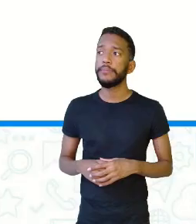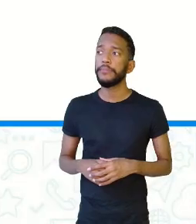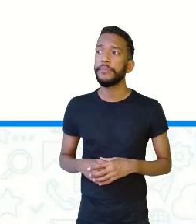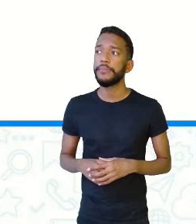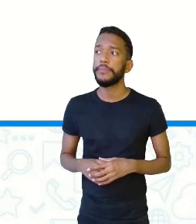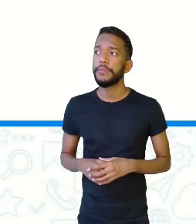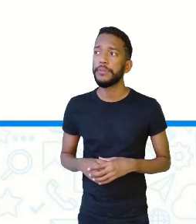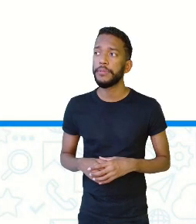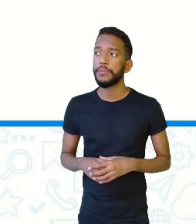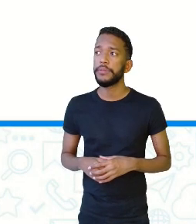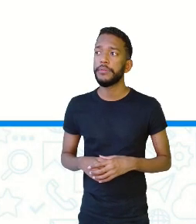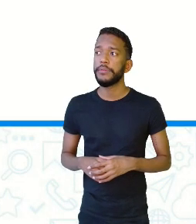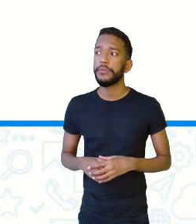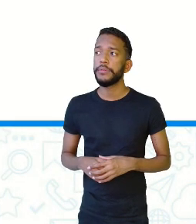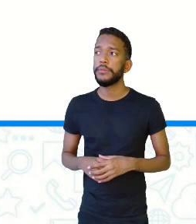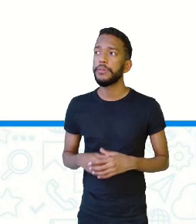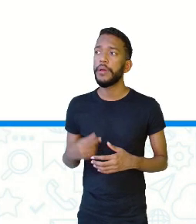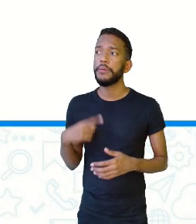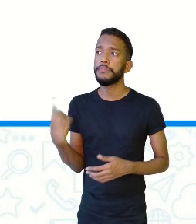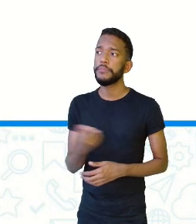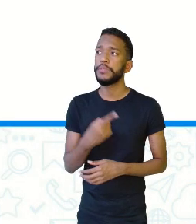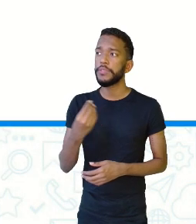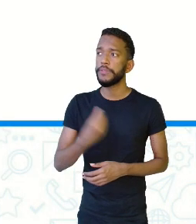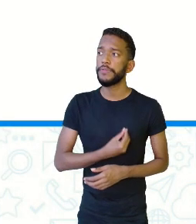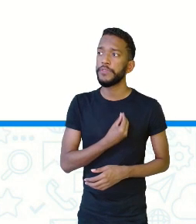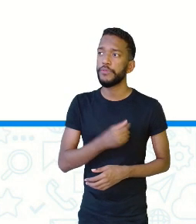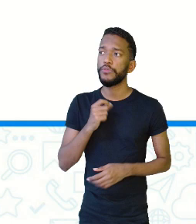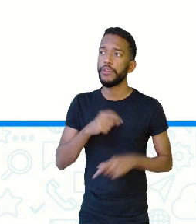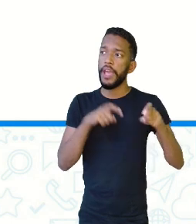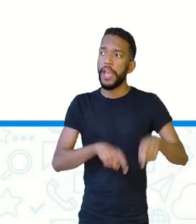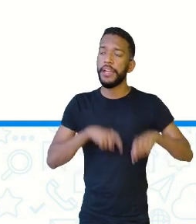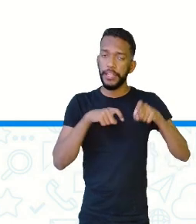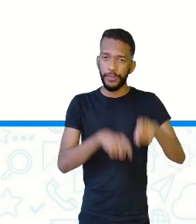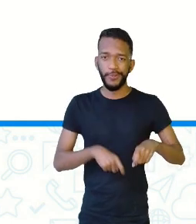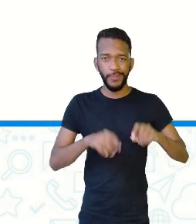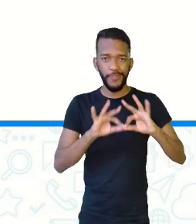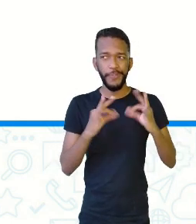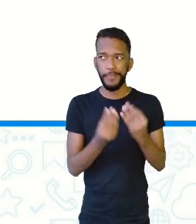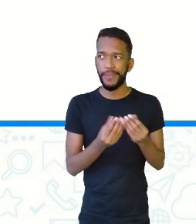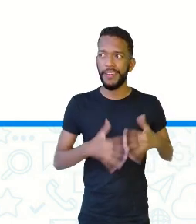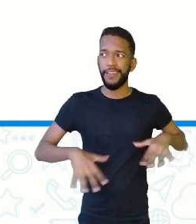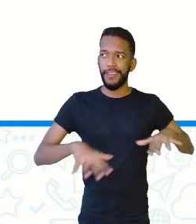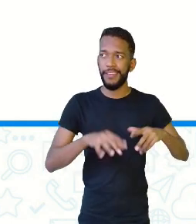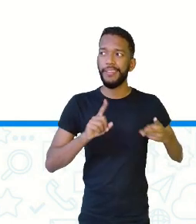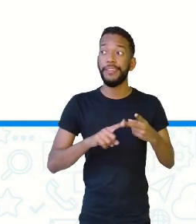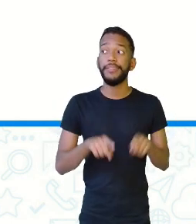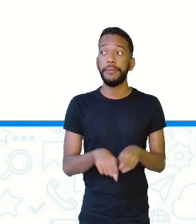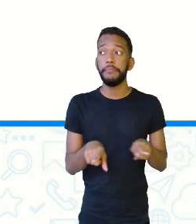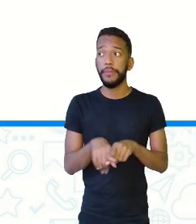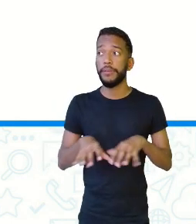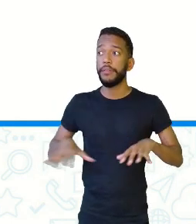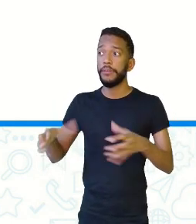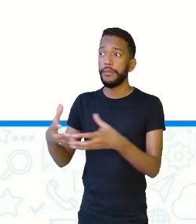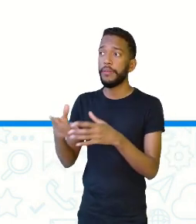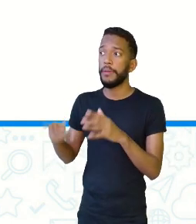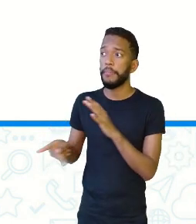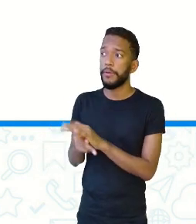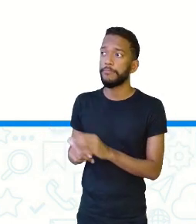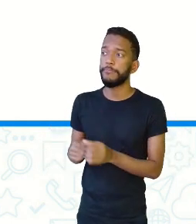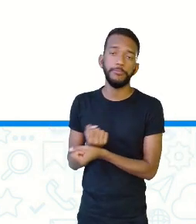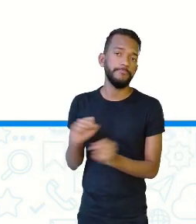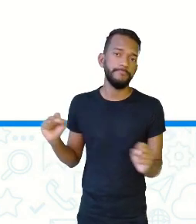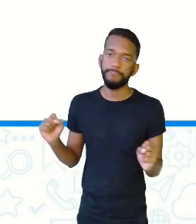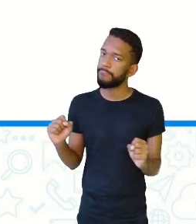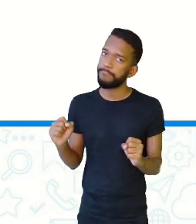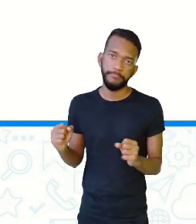certo? Então, de que vivem essas pessoas? Eles vivem da agricultura familiar e a outra parte encontra-se impedida de produzir por não terem